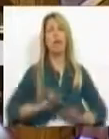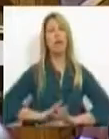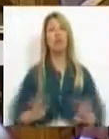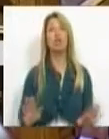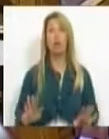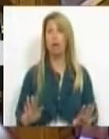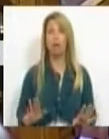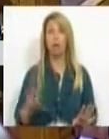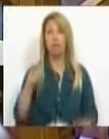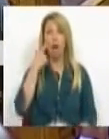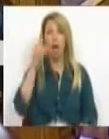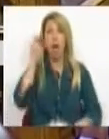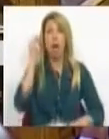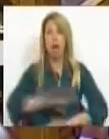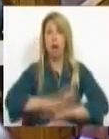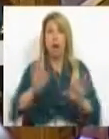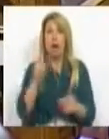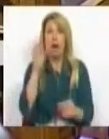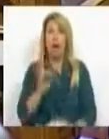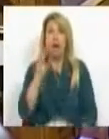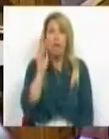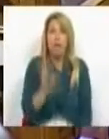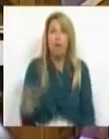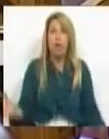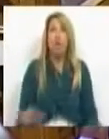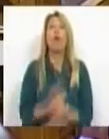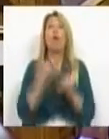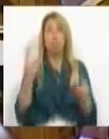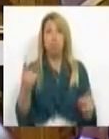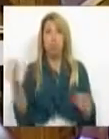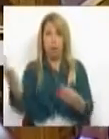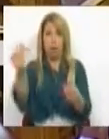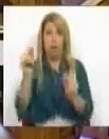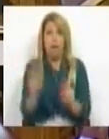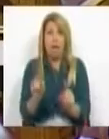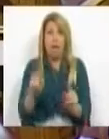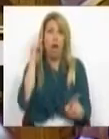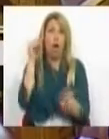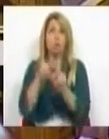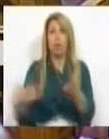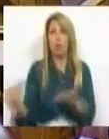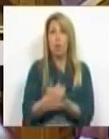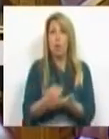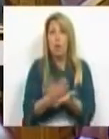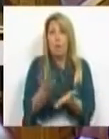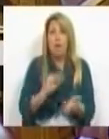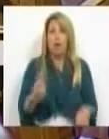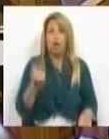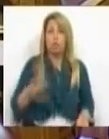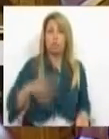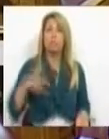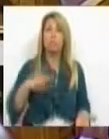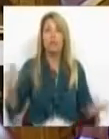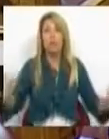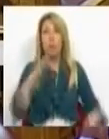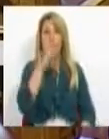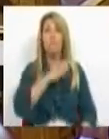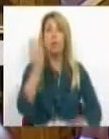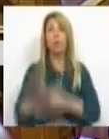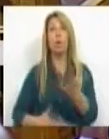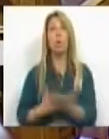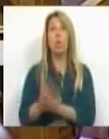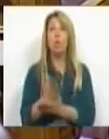natureza consiste precisamente em acumular e em concentrar ainda mais capital. E, portanto, as práticas continuarão, serão perpetuadas